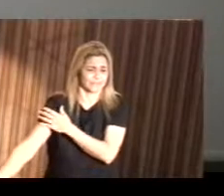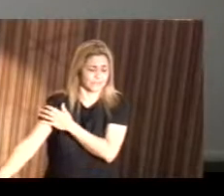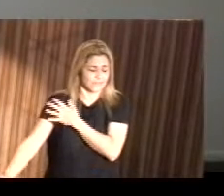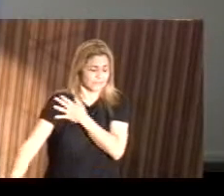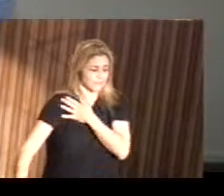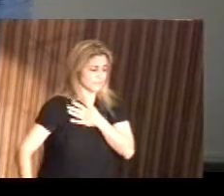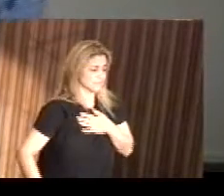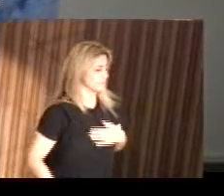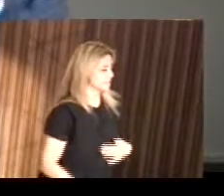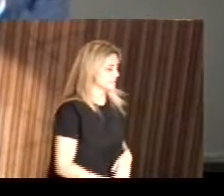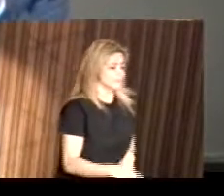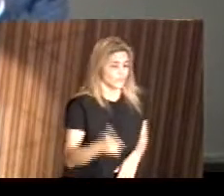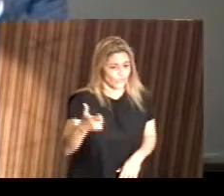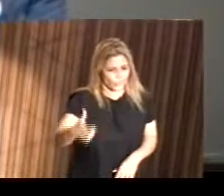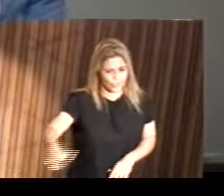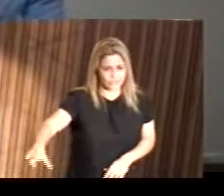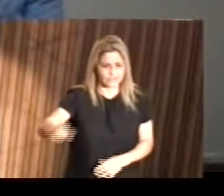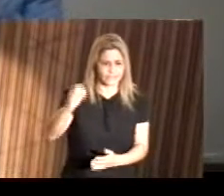Fiquei com 0.